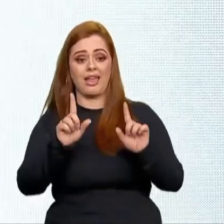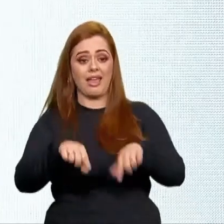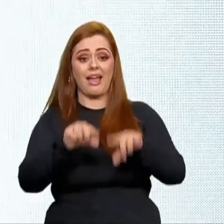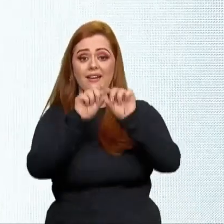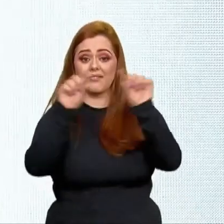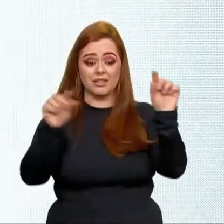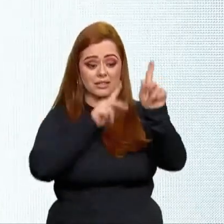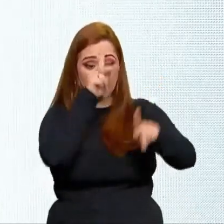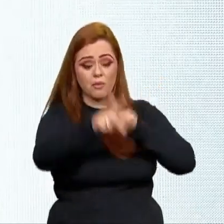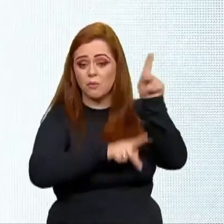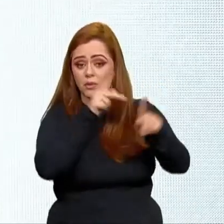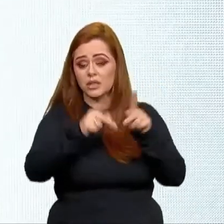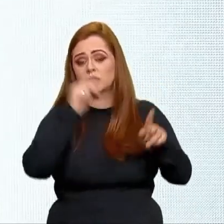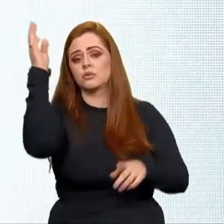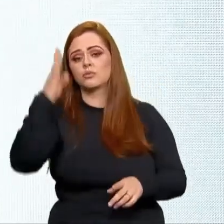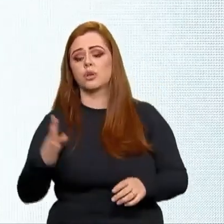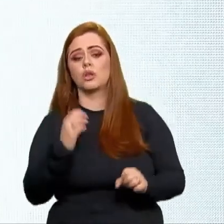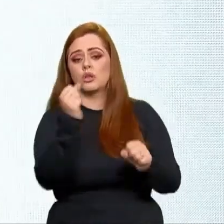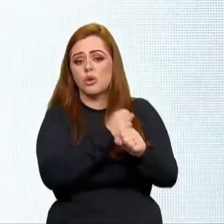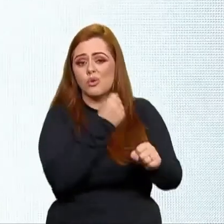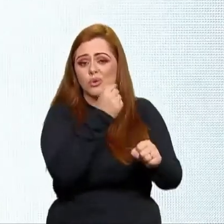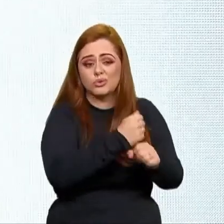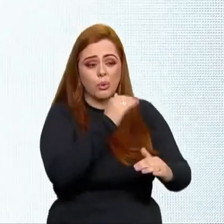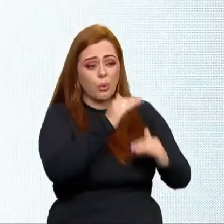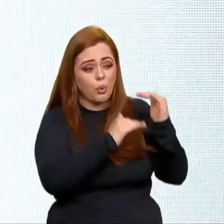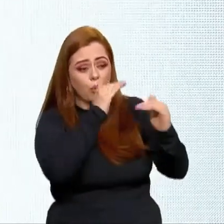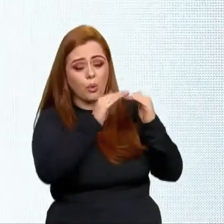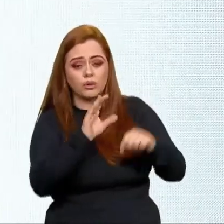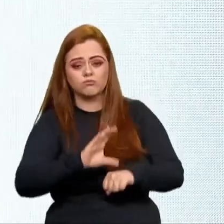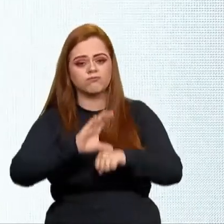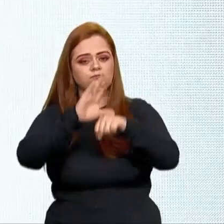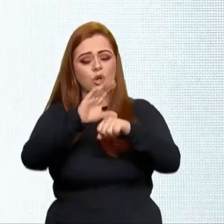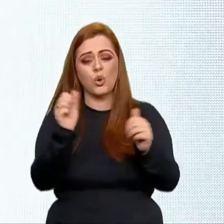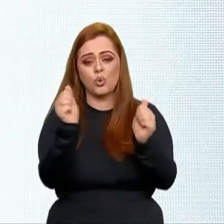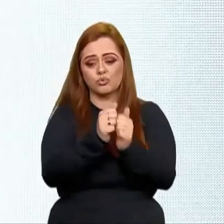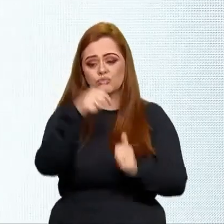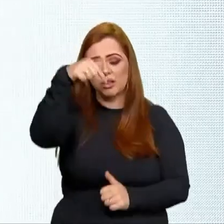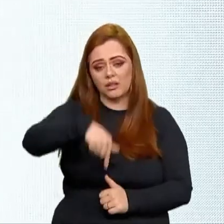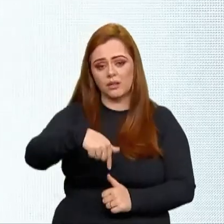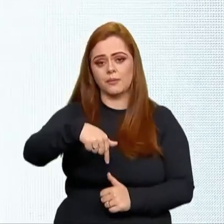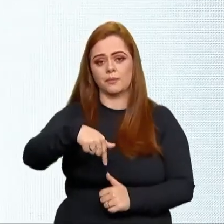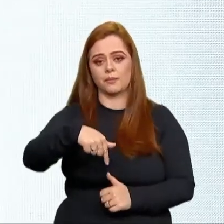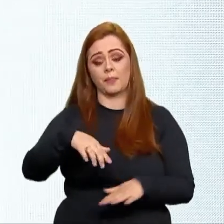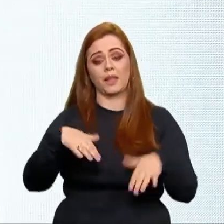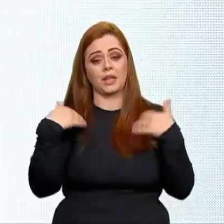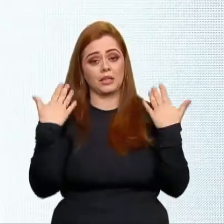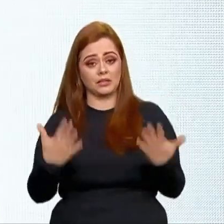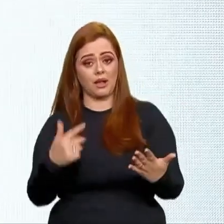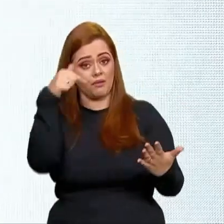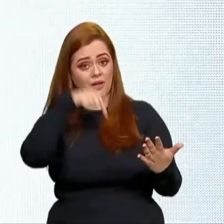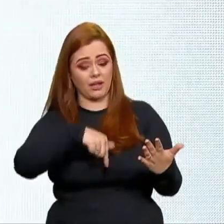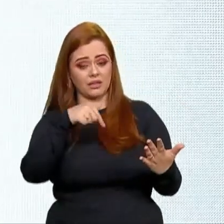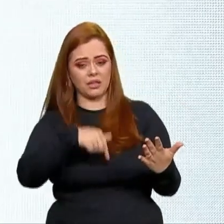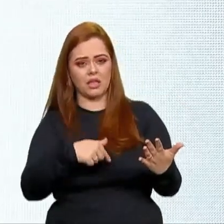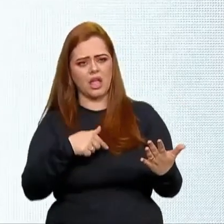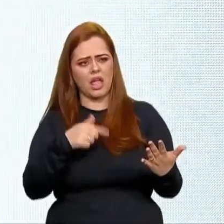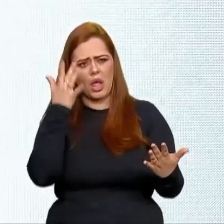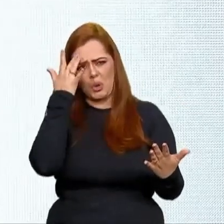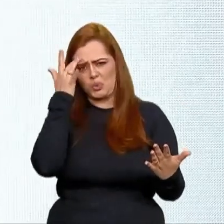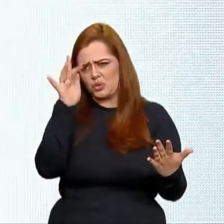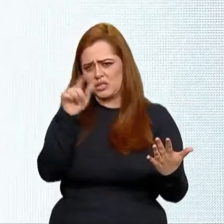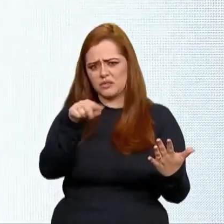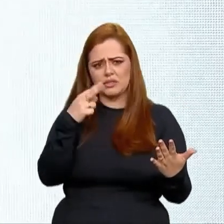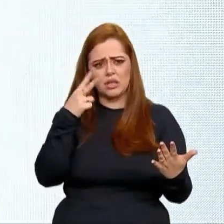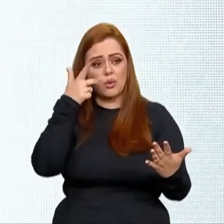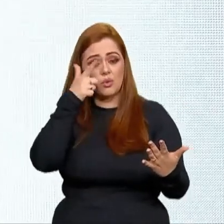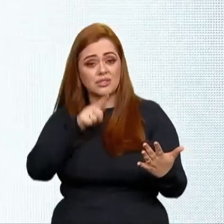do povo brasileiro que foi construído por cada conselheiro e cada conselheira que aqui está. Portanto, aqui, eu não sei se vocês conseguem